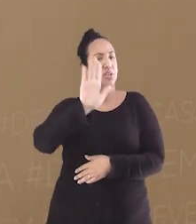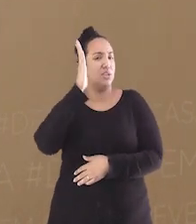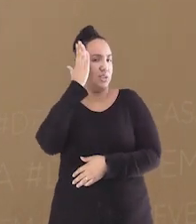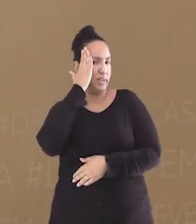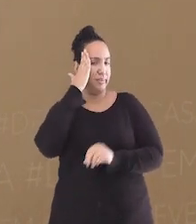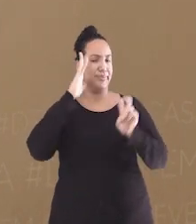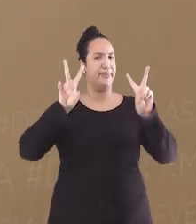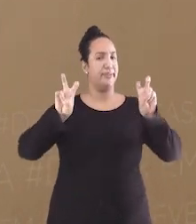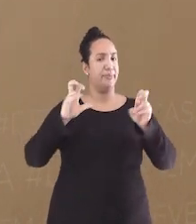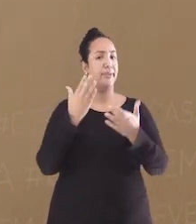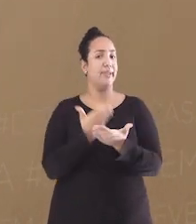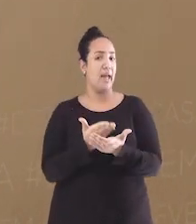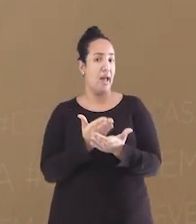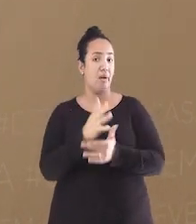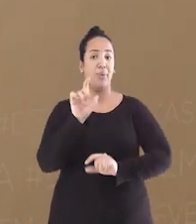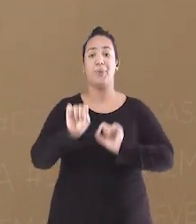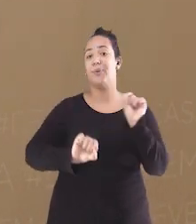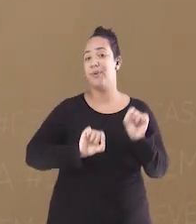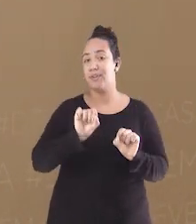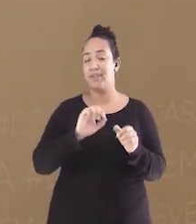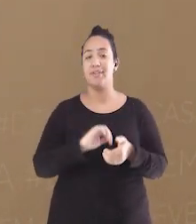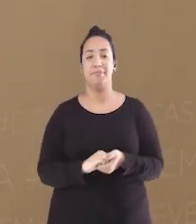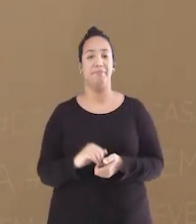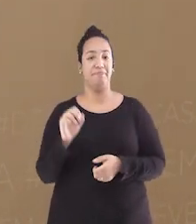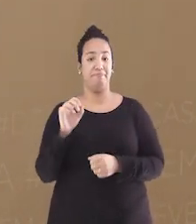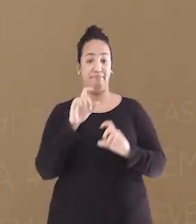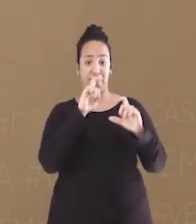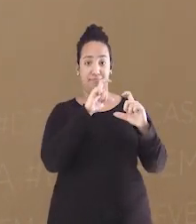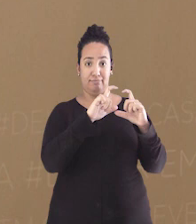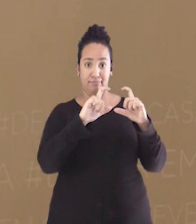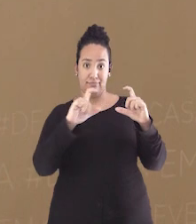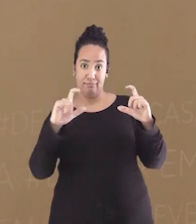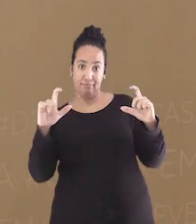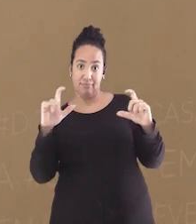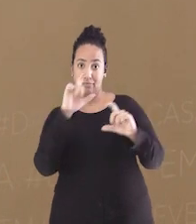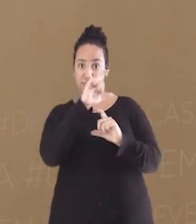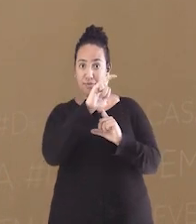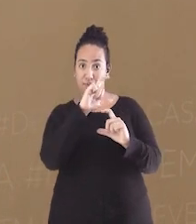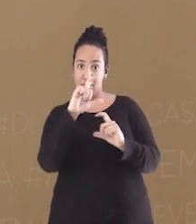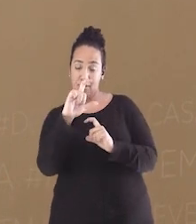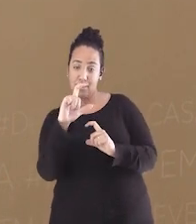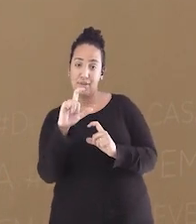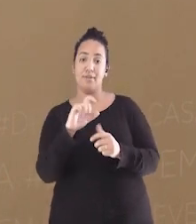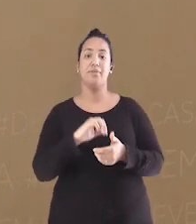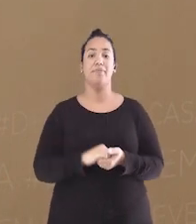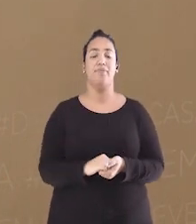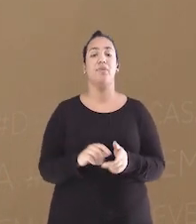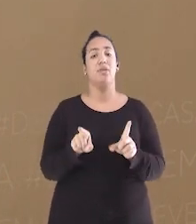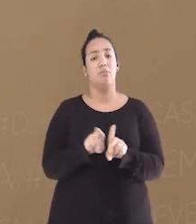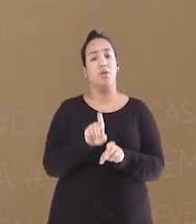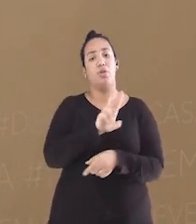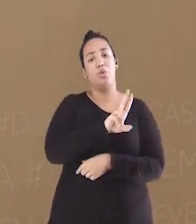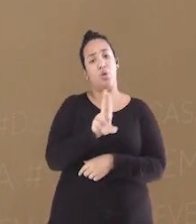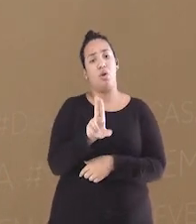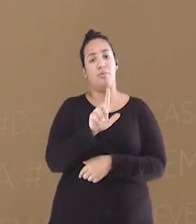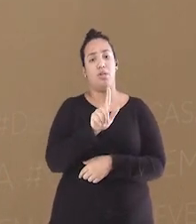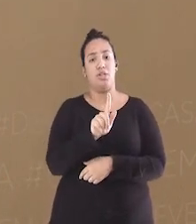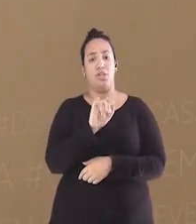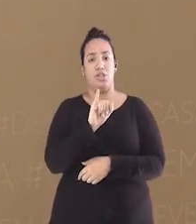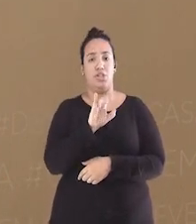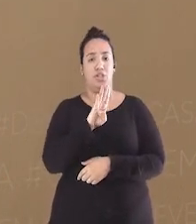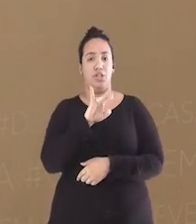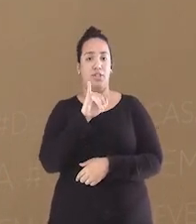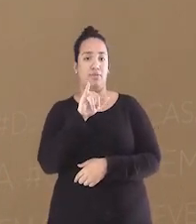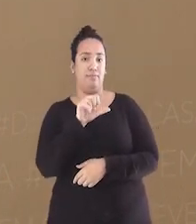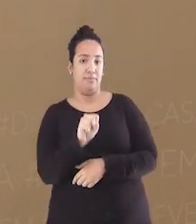do que falaremos. Sobre as histórias em quadrinhos, conhecidas também como gibis ou